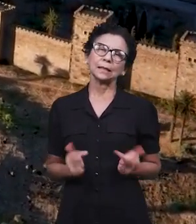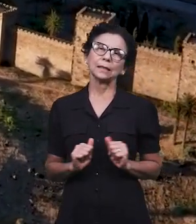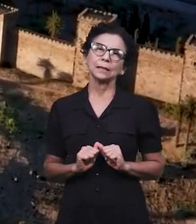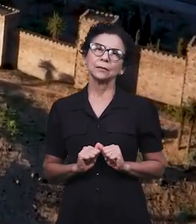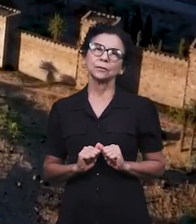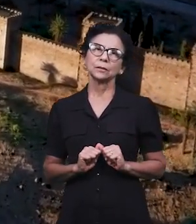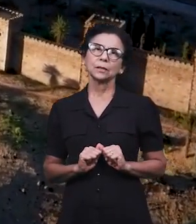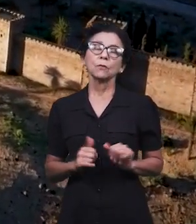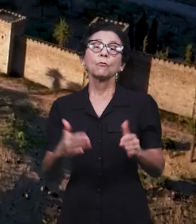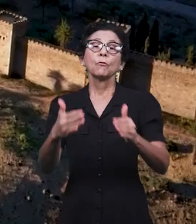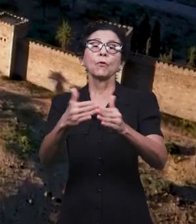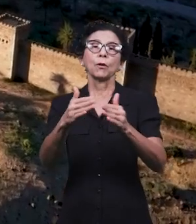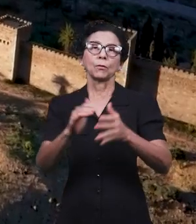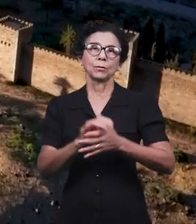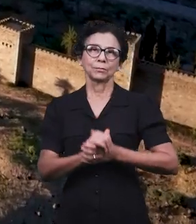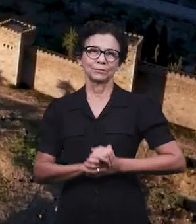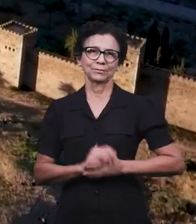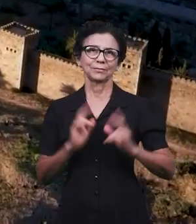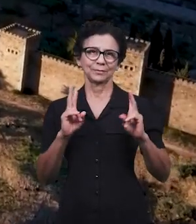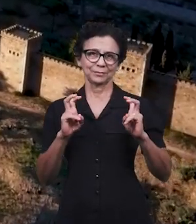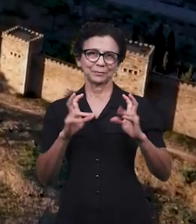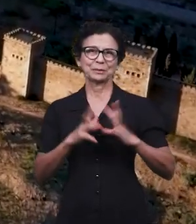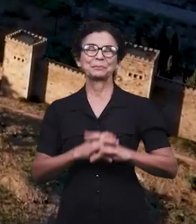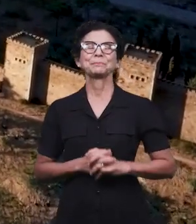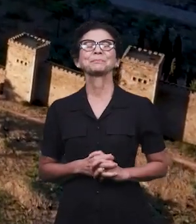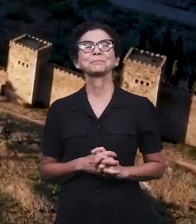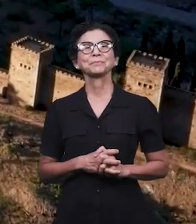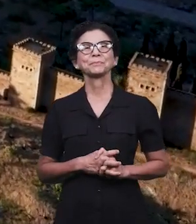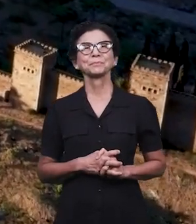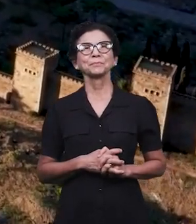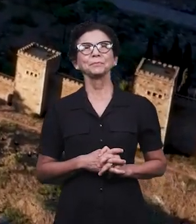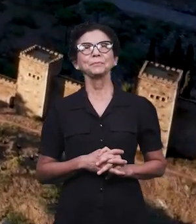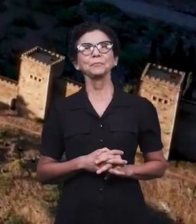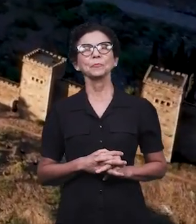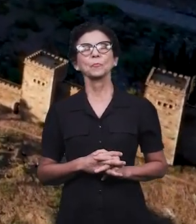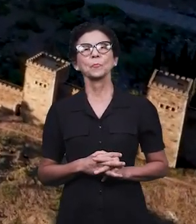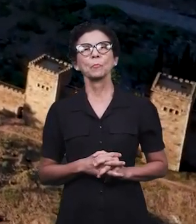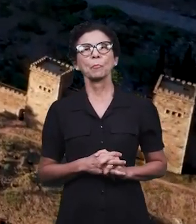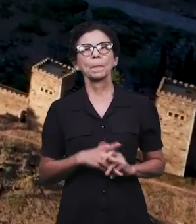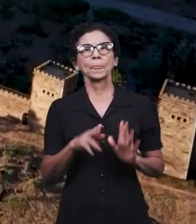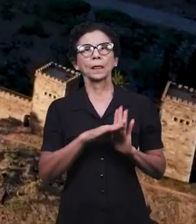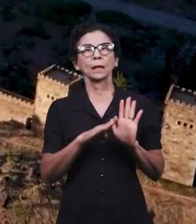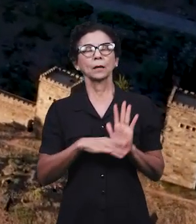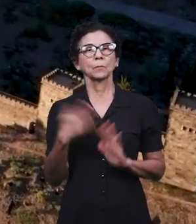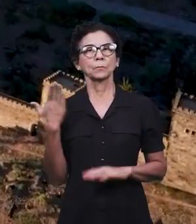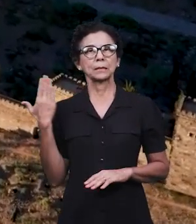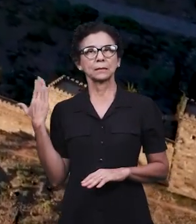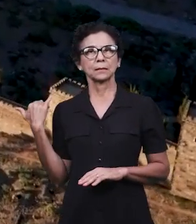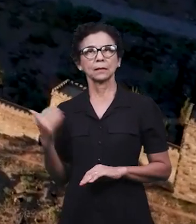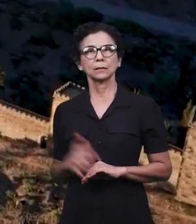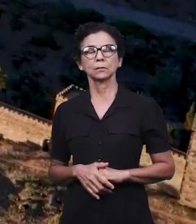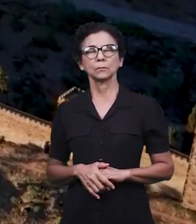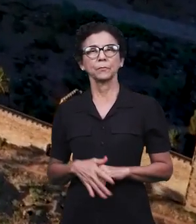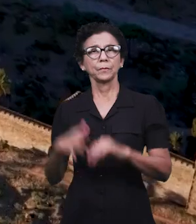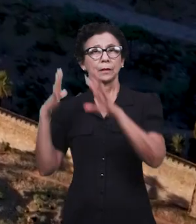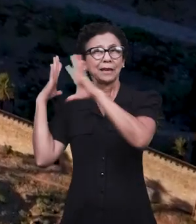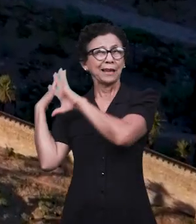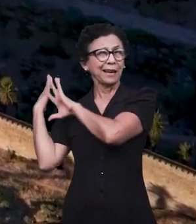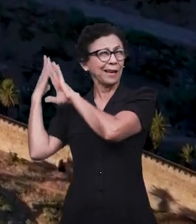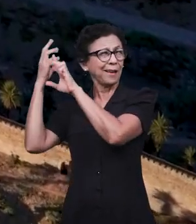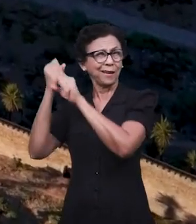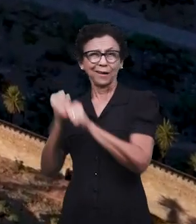Amém. No último episódio, vamos fazer um retrospecto bem rápido. Lembramos que quando Paulo